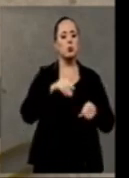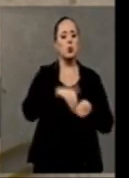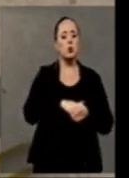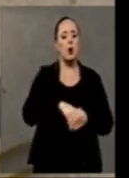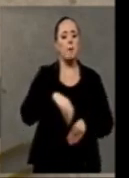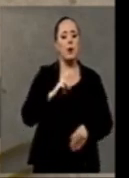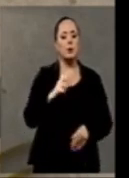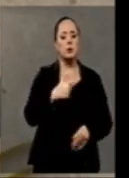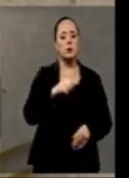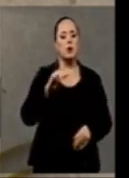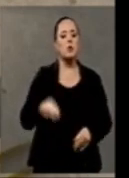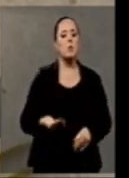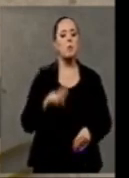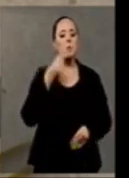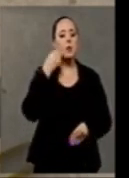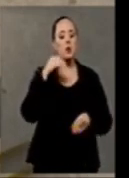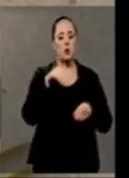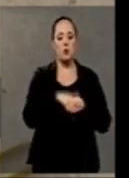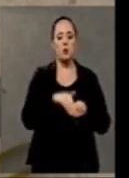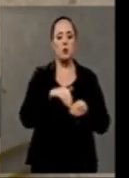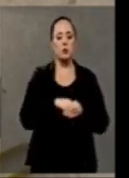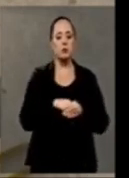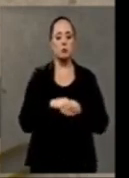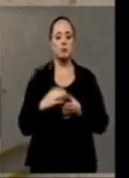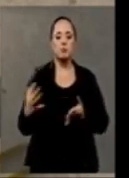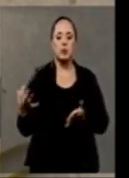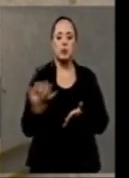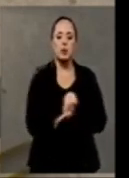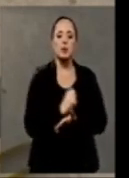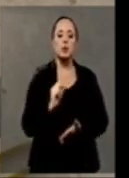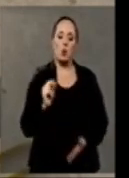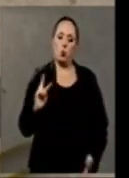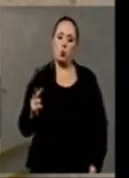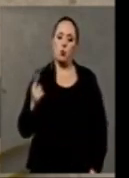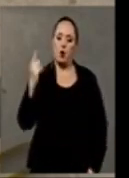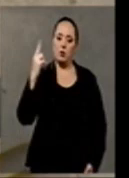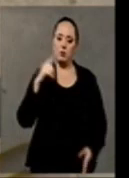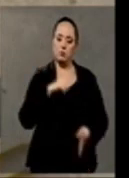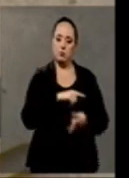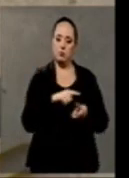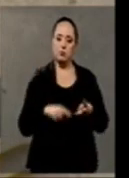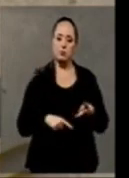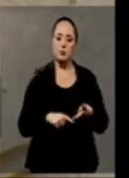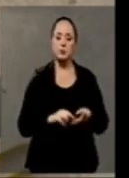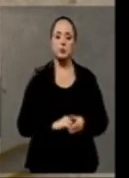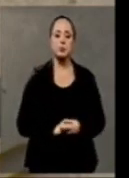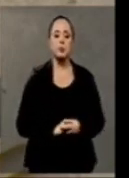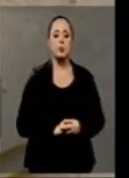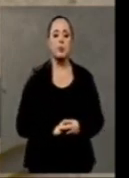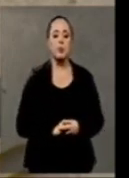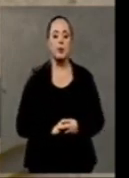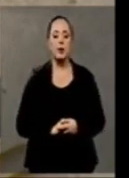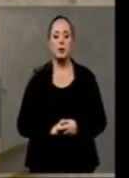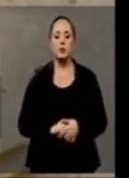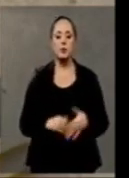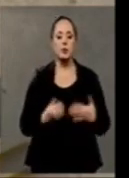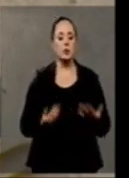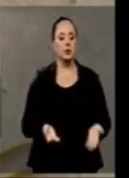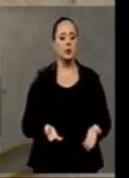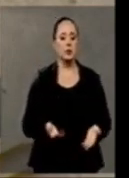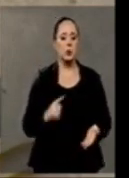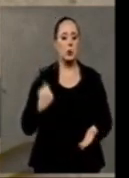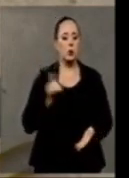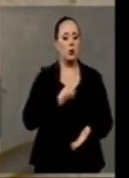milhões de votos para resgatar estes princípios e portanto não daremos trégua